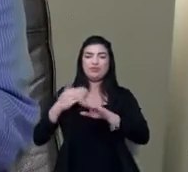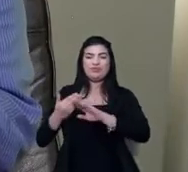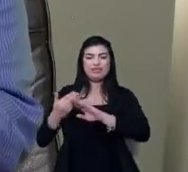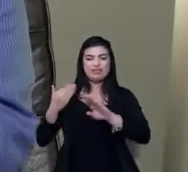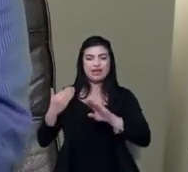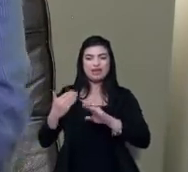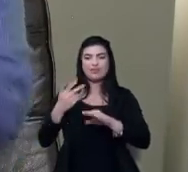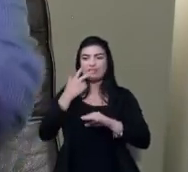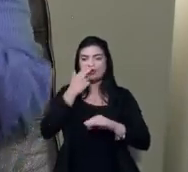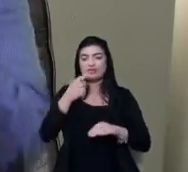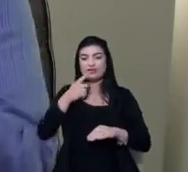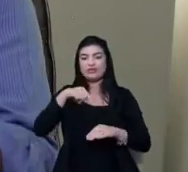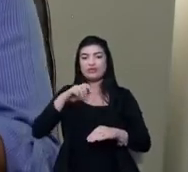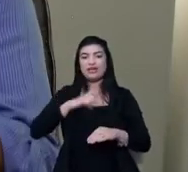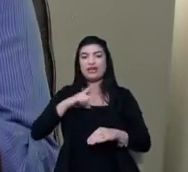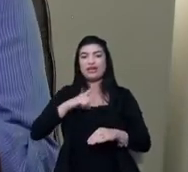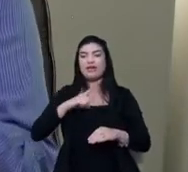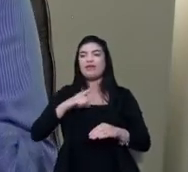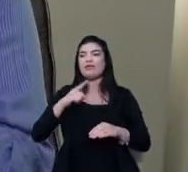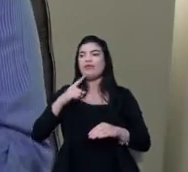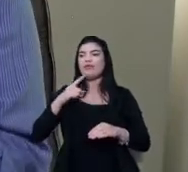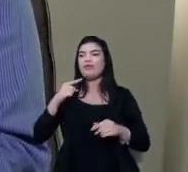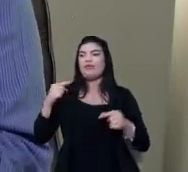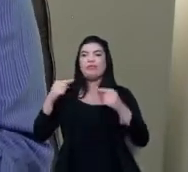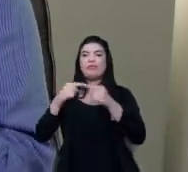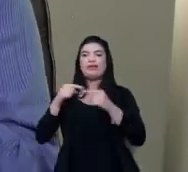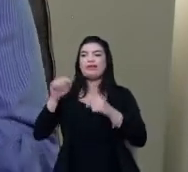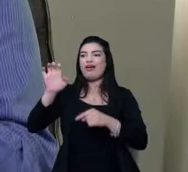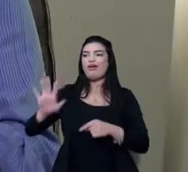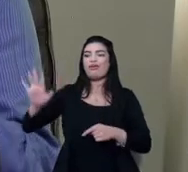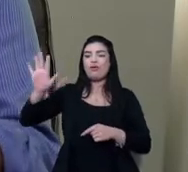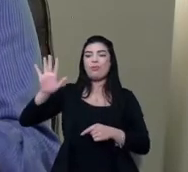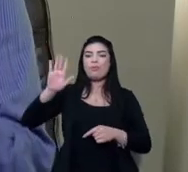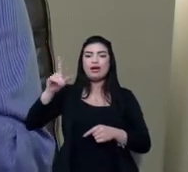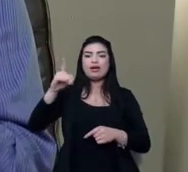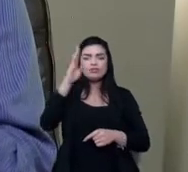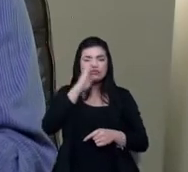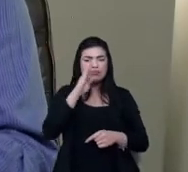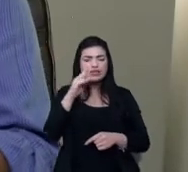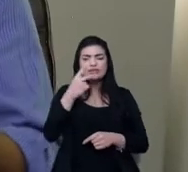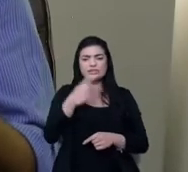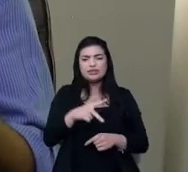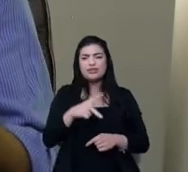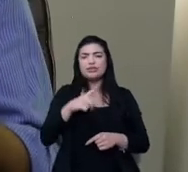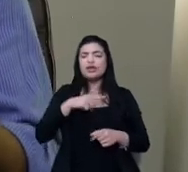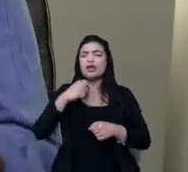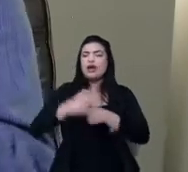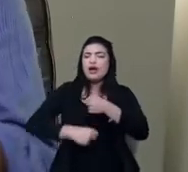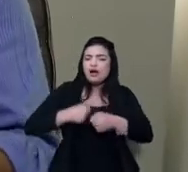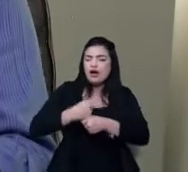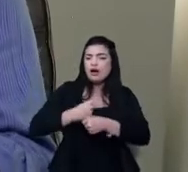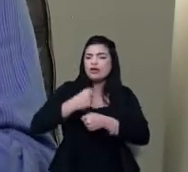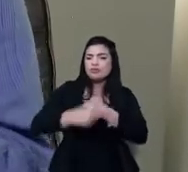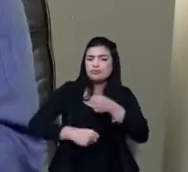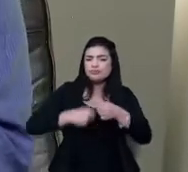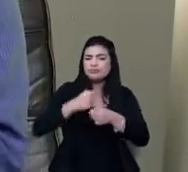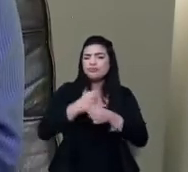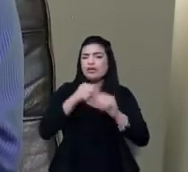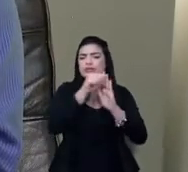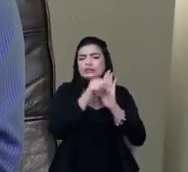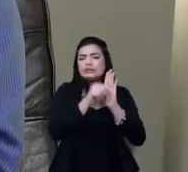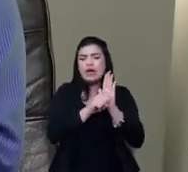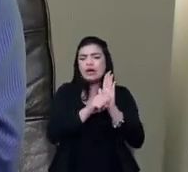debruçado para a Europa. E aí o interior do Brasil, muitas vezes, não, durante muitos anos e séculos, não tinha, muitos lugares não